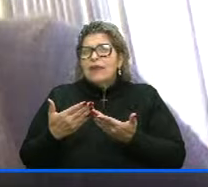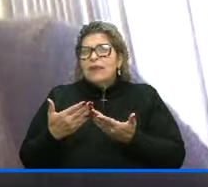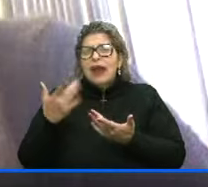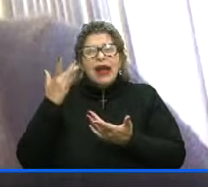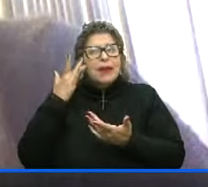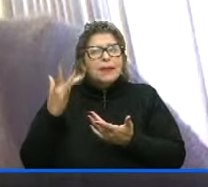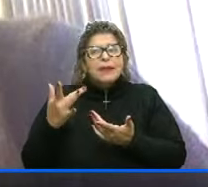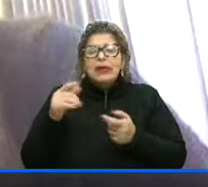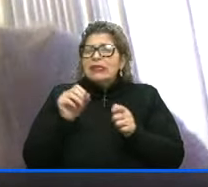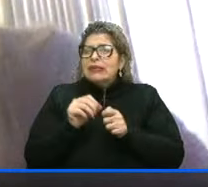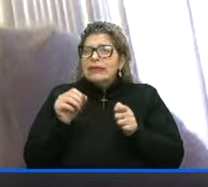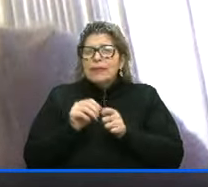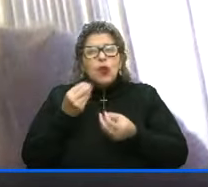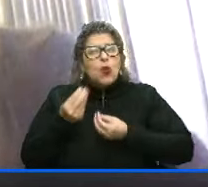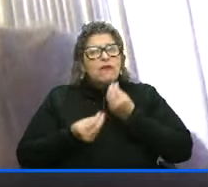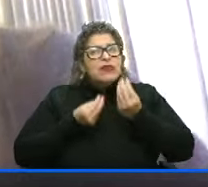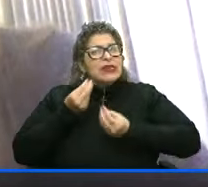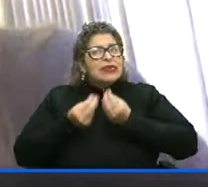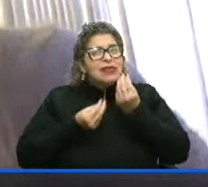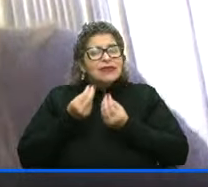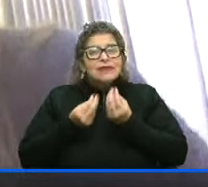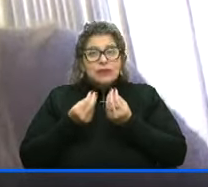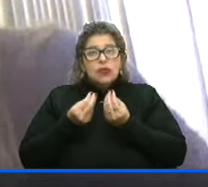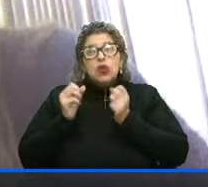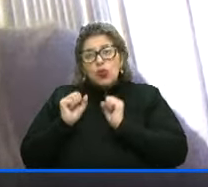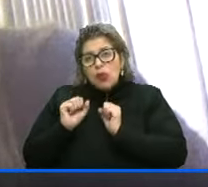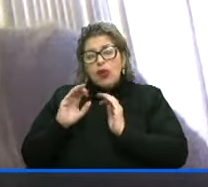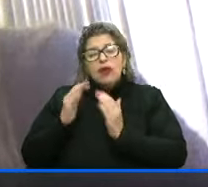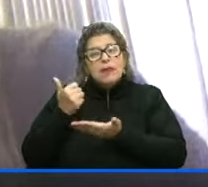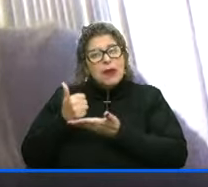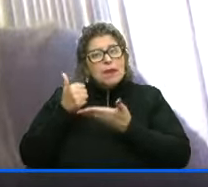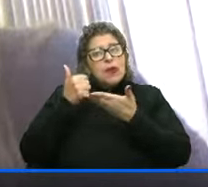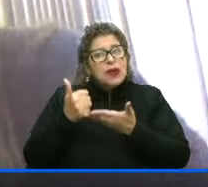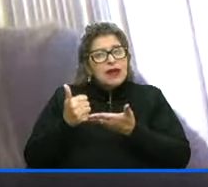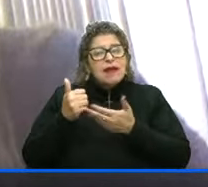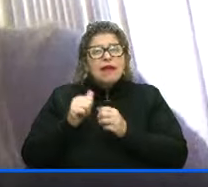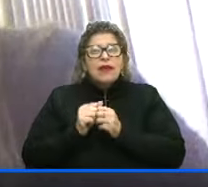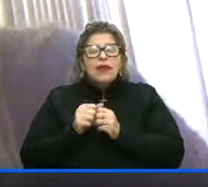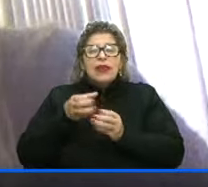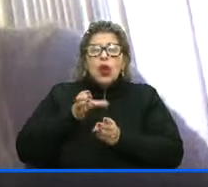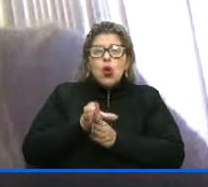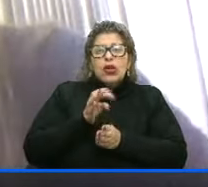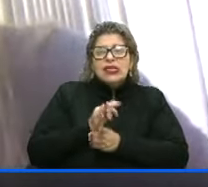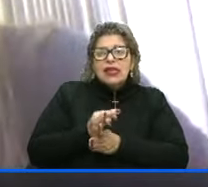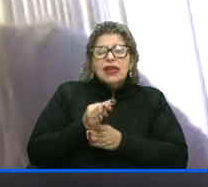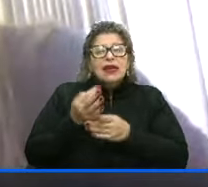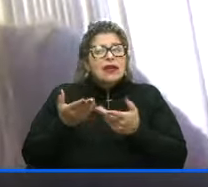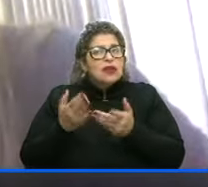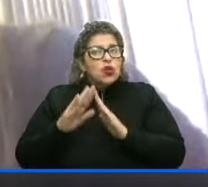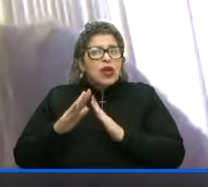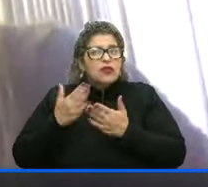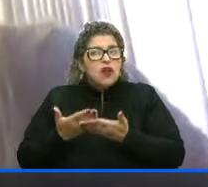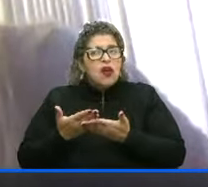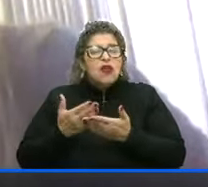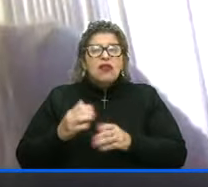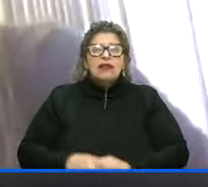como fazer. Então, se a senhora puder ajudar, se não puder, pede para aparecer no conselho, se não quiser, vem até aqui que a